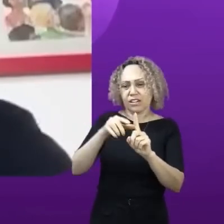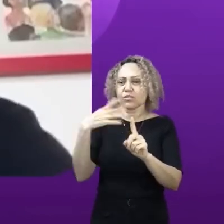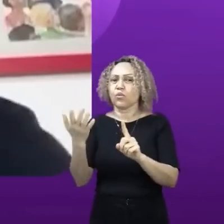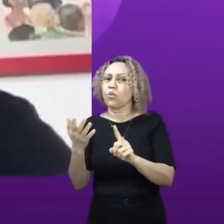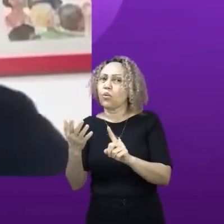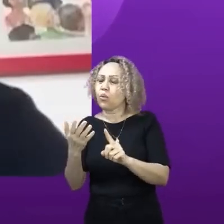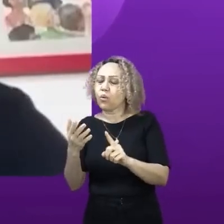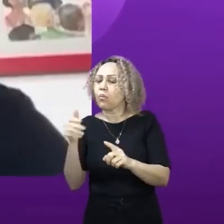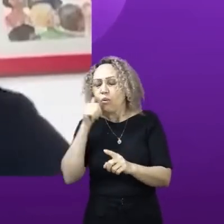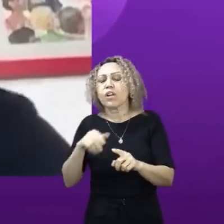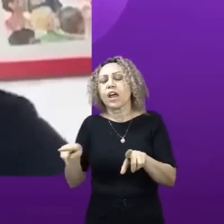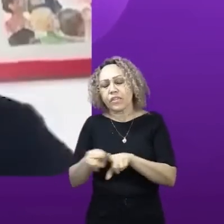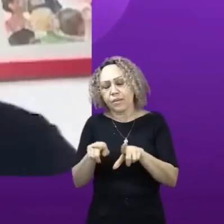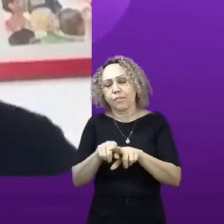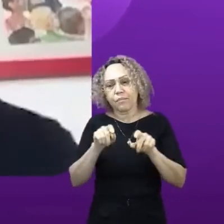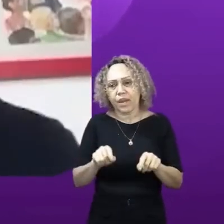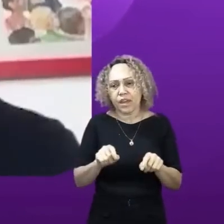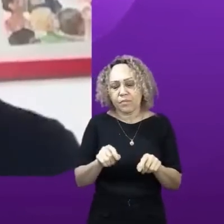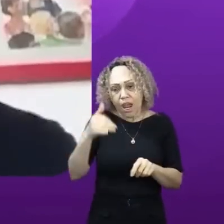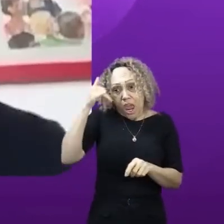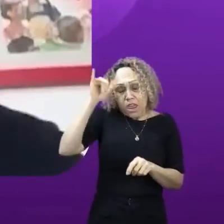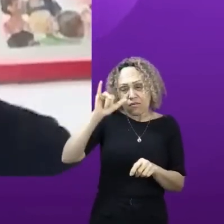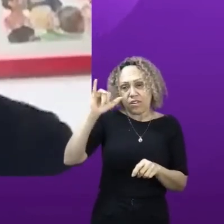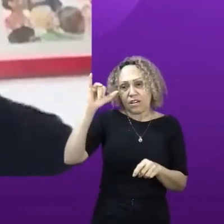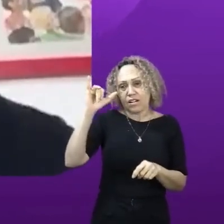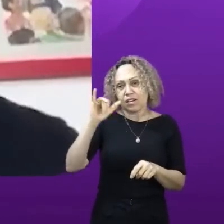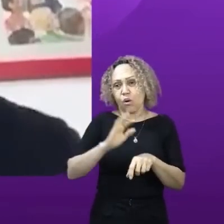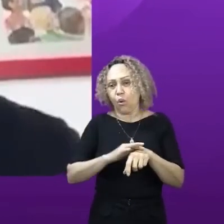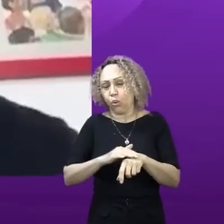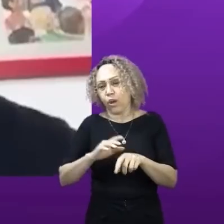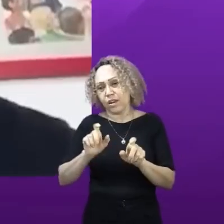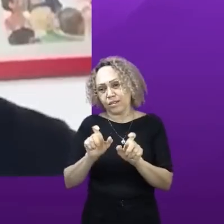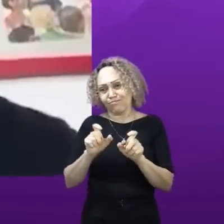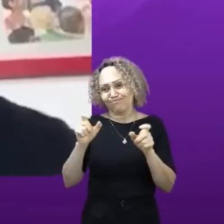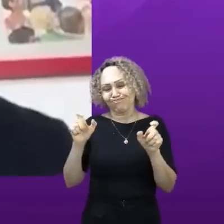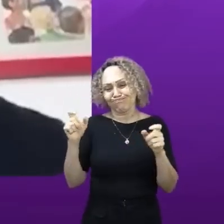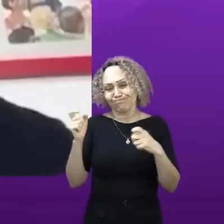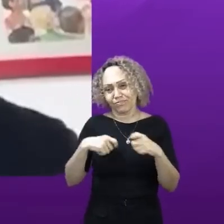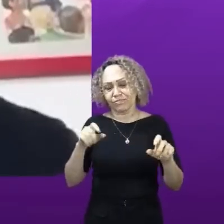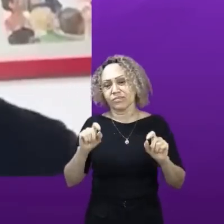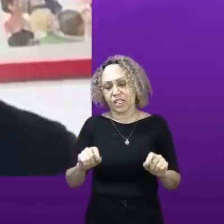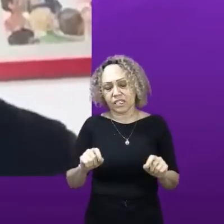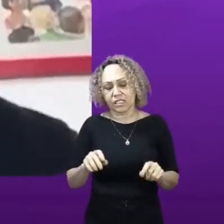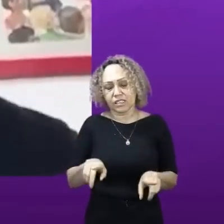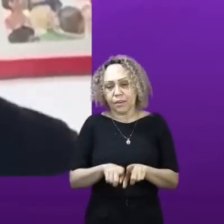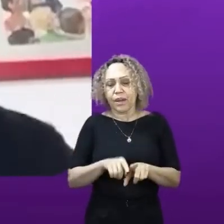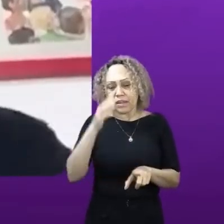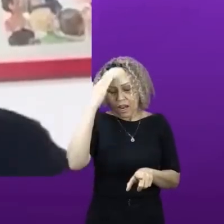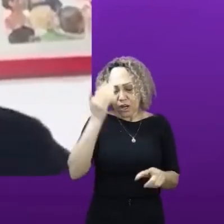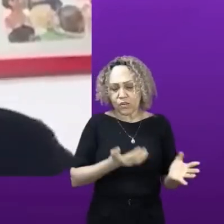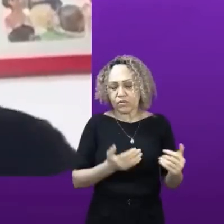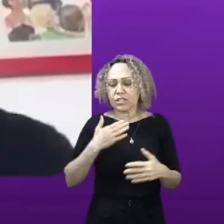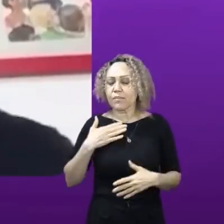orientações para ter um pouco mais de capacidade de entender essas mudanças que estão acontecendo com o seu corpo.